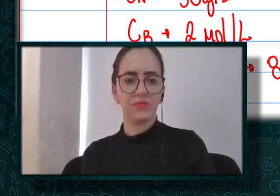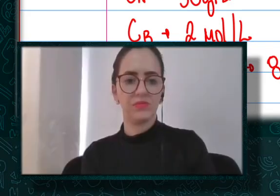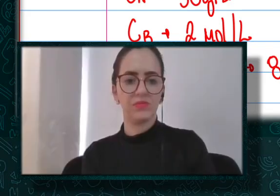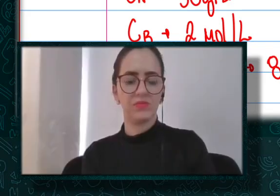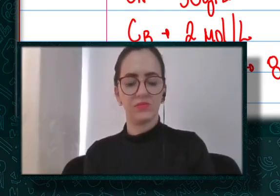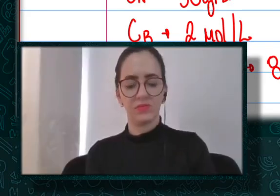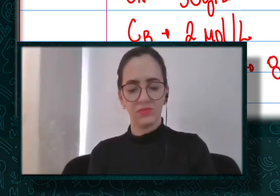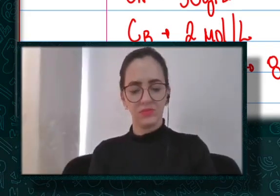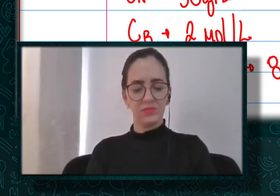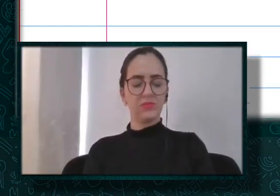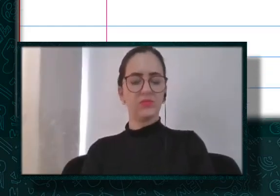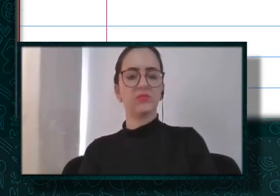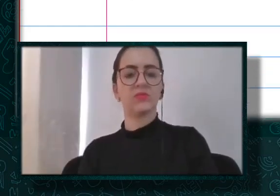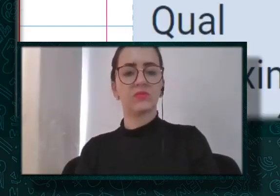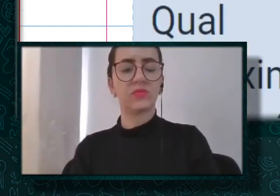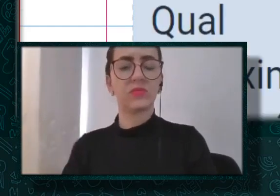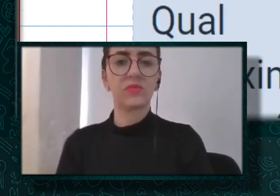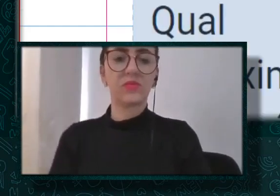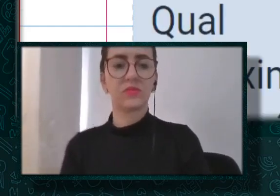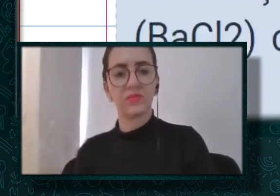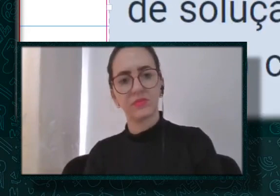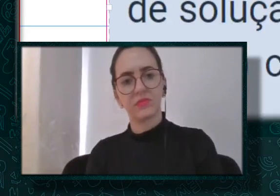Bora para nossa próxima questão aqui.